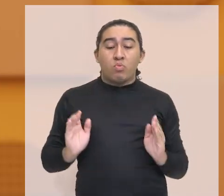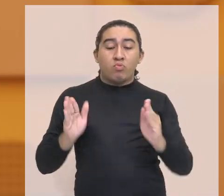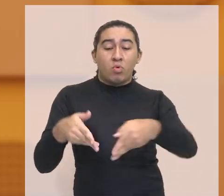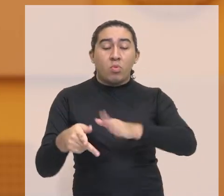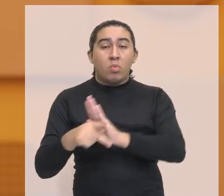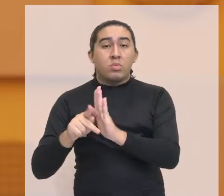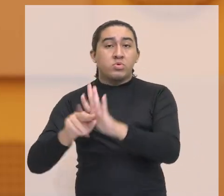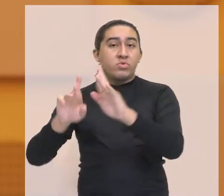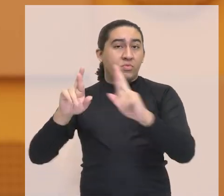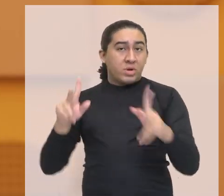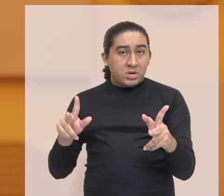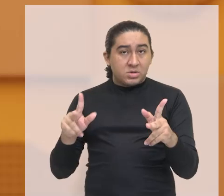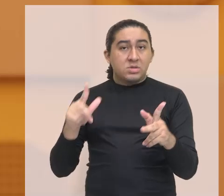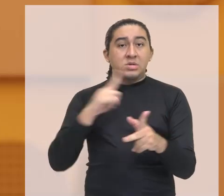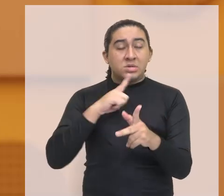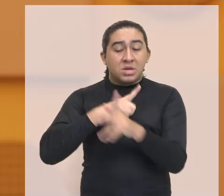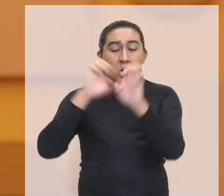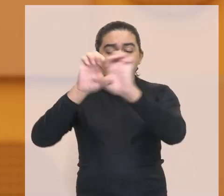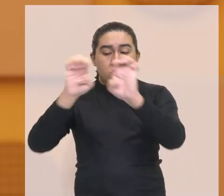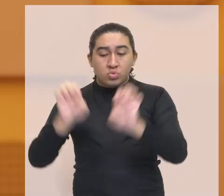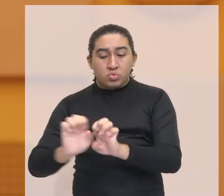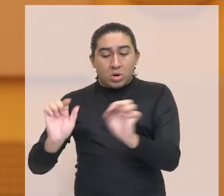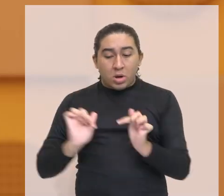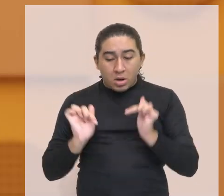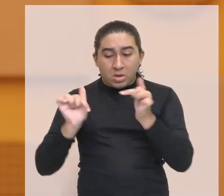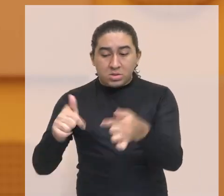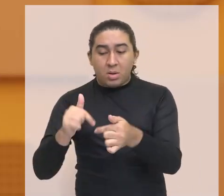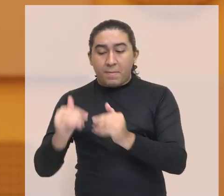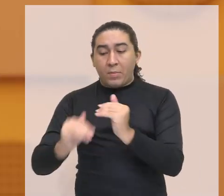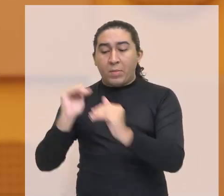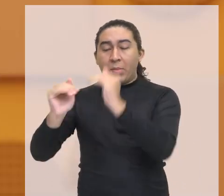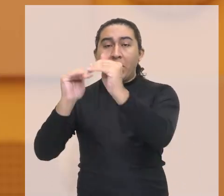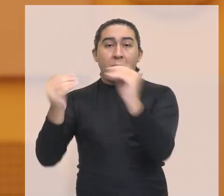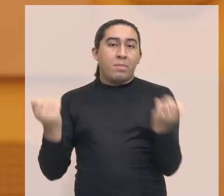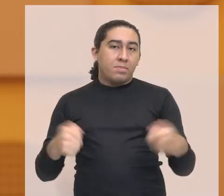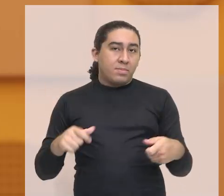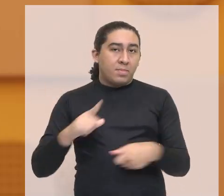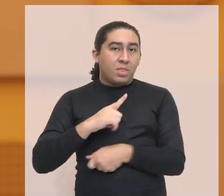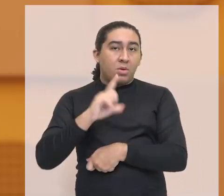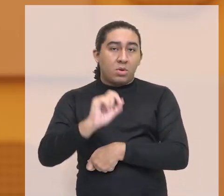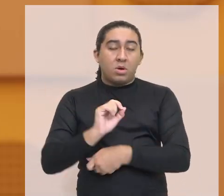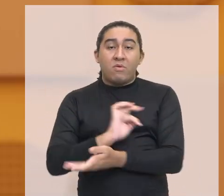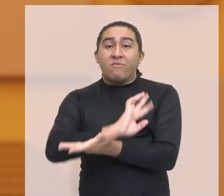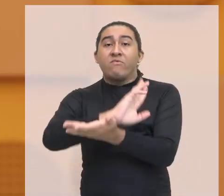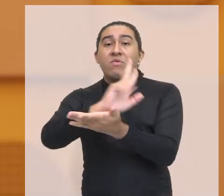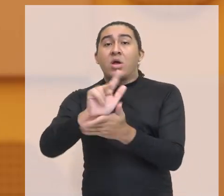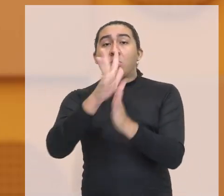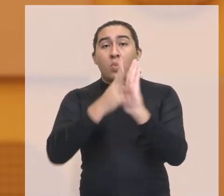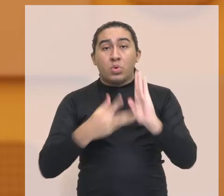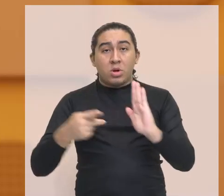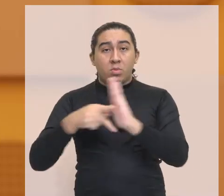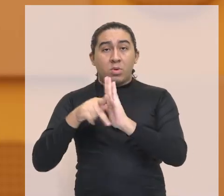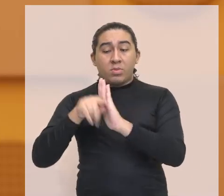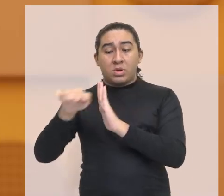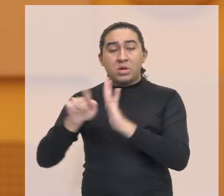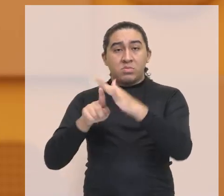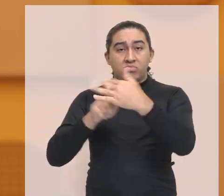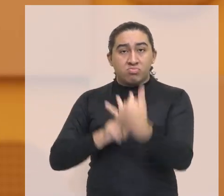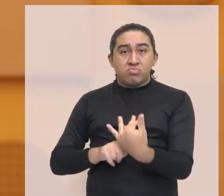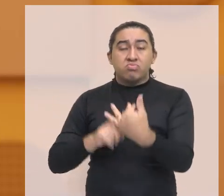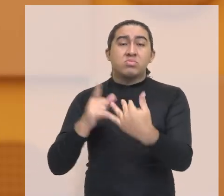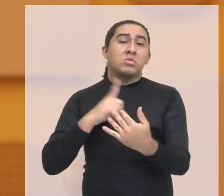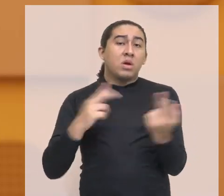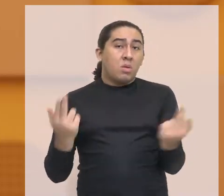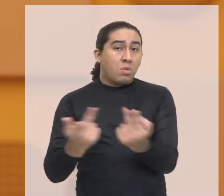ou seja, é algo que se constrói na prática. Então, existirão vários modelos socialistas conforme